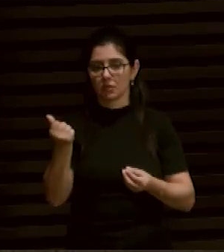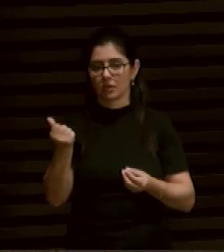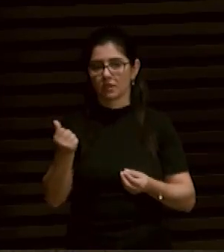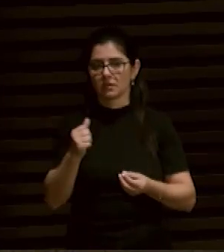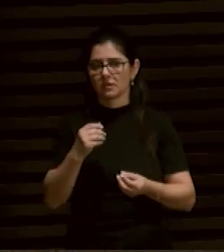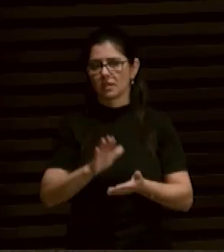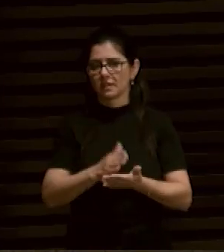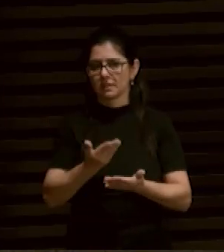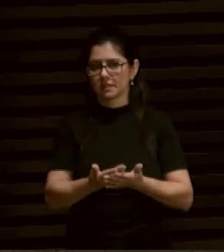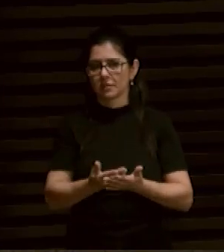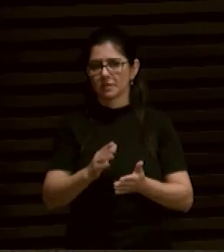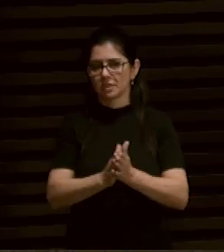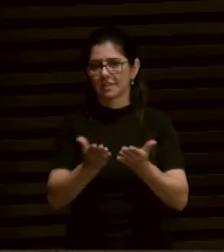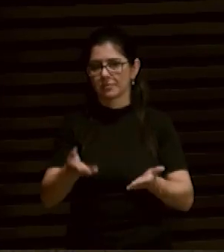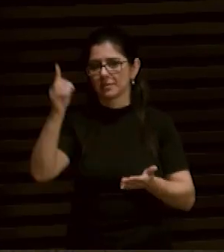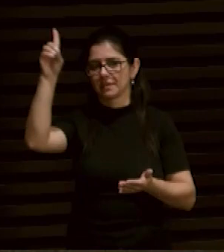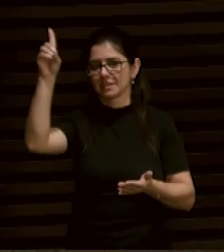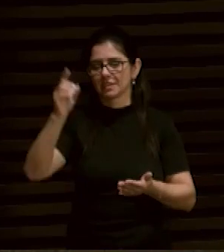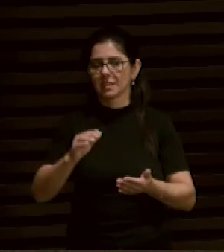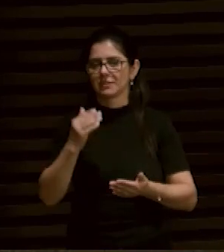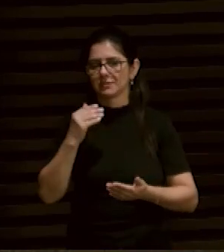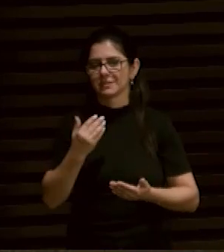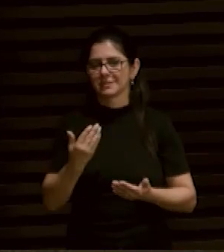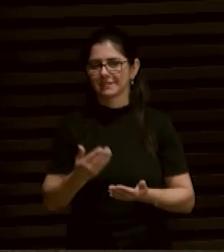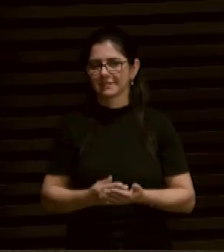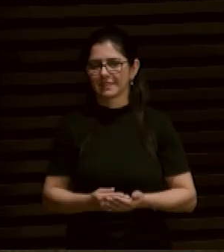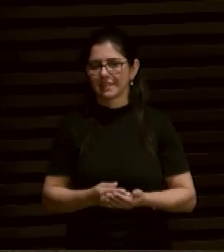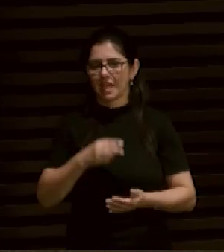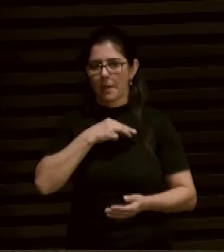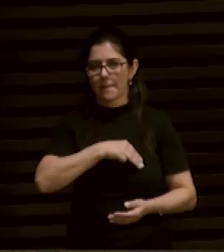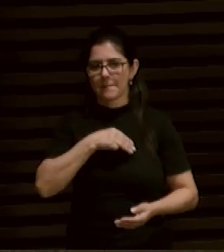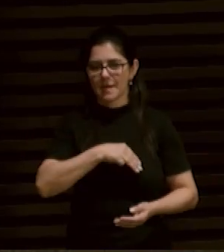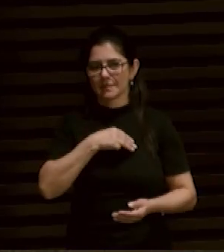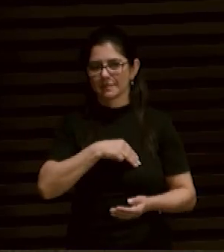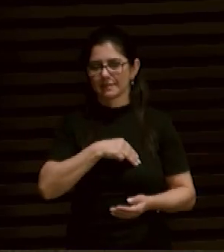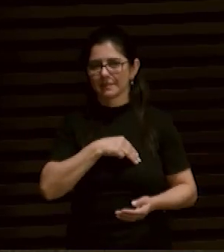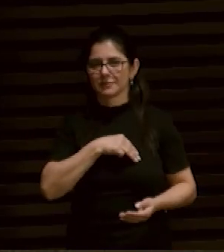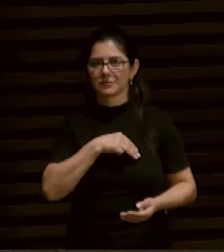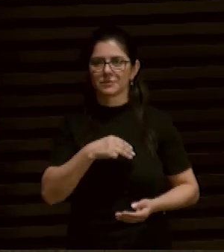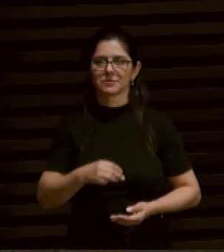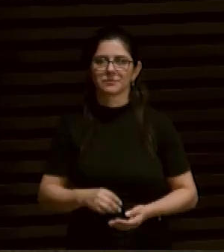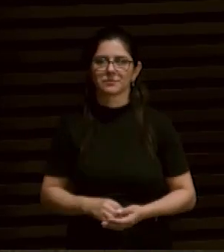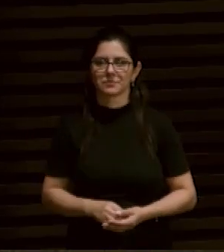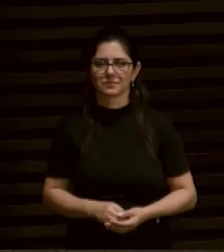texto? Jesus. Mateus capítulo 12, versículo 41.